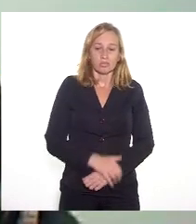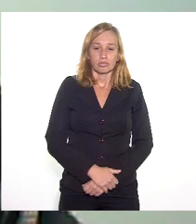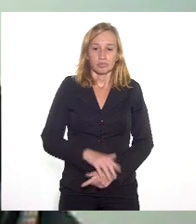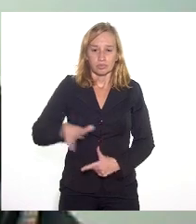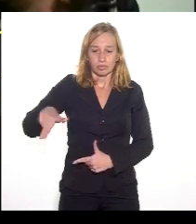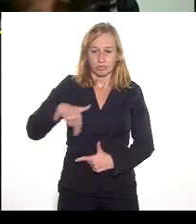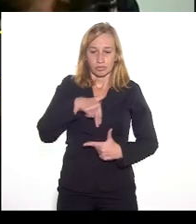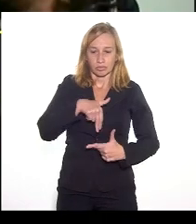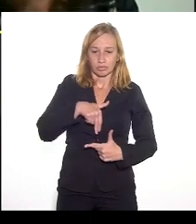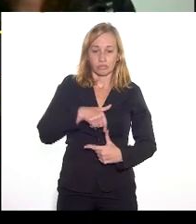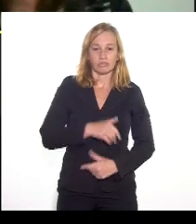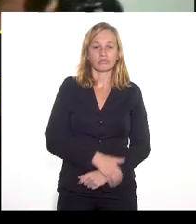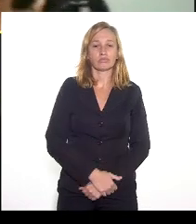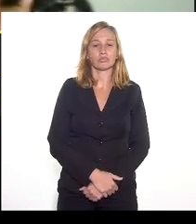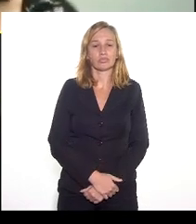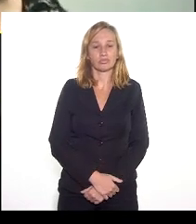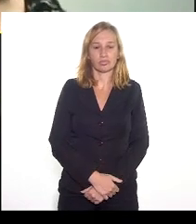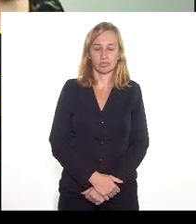Carneiro.